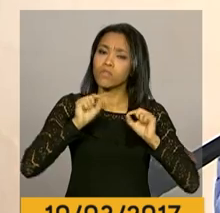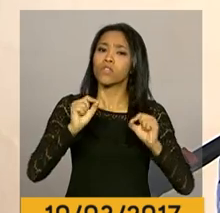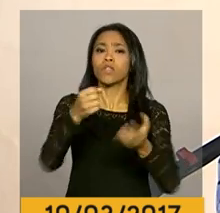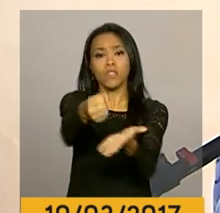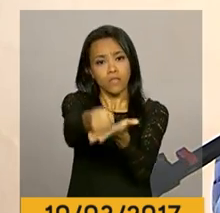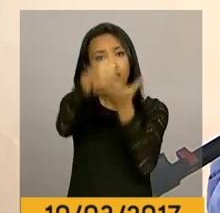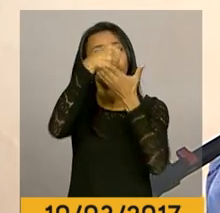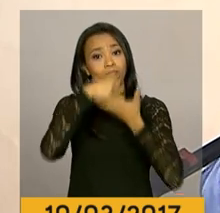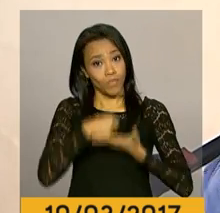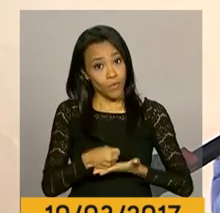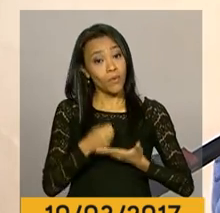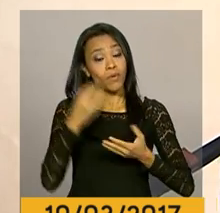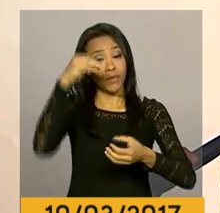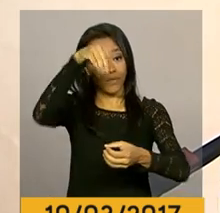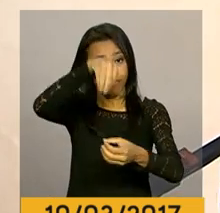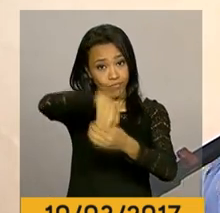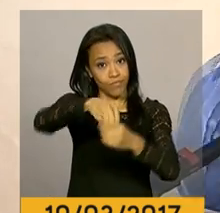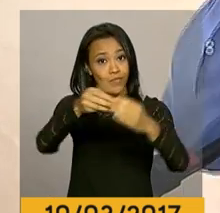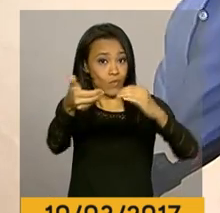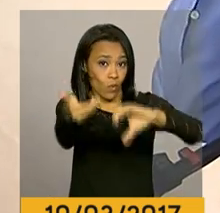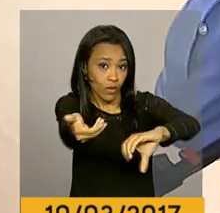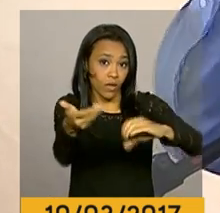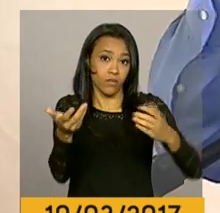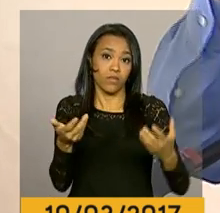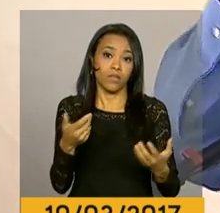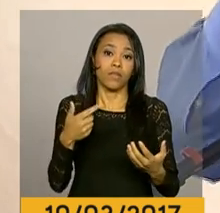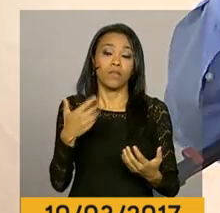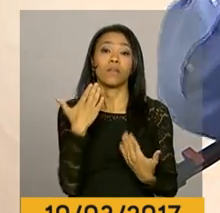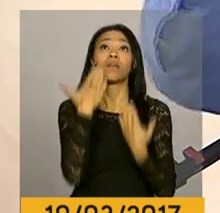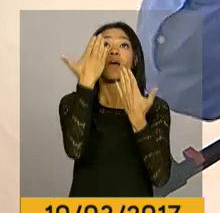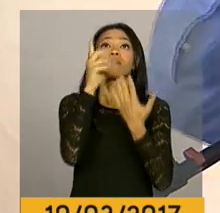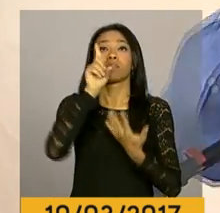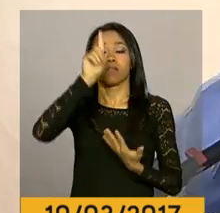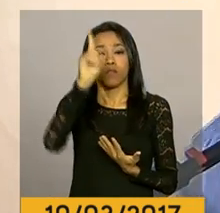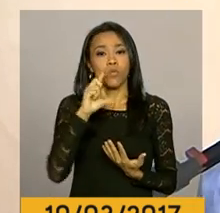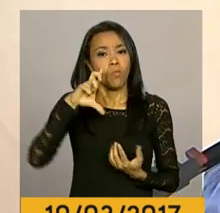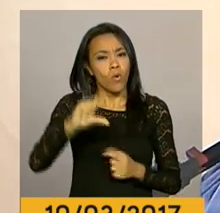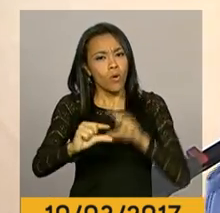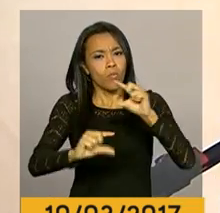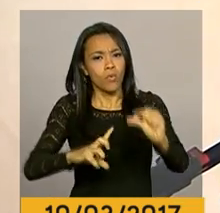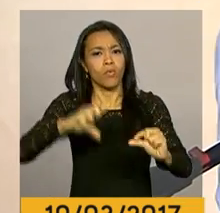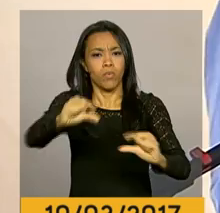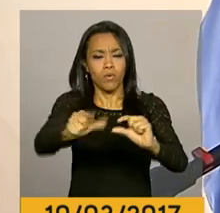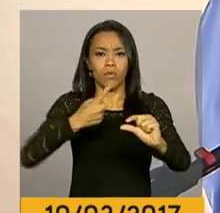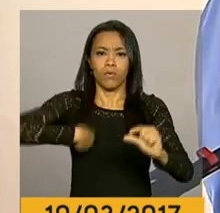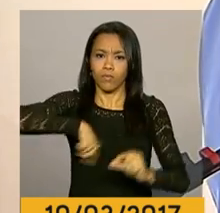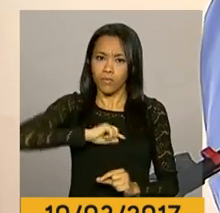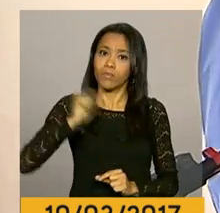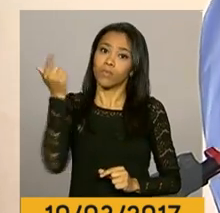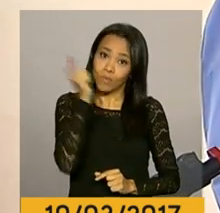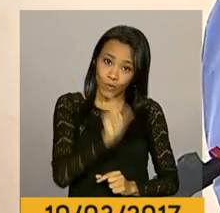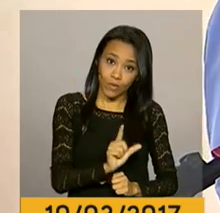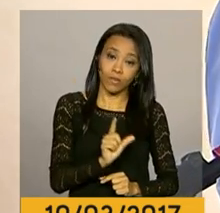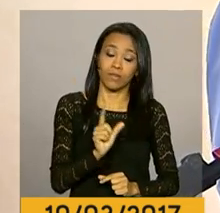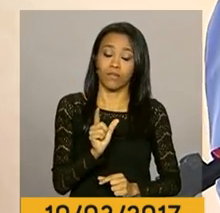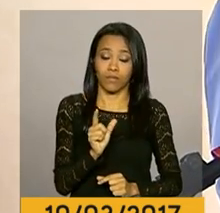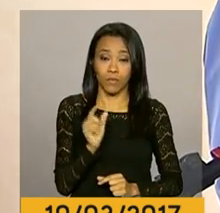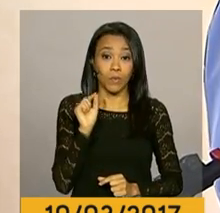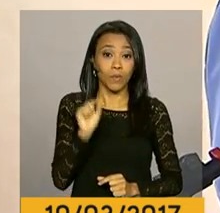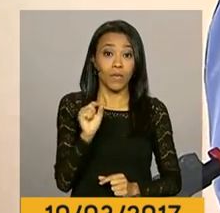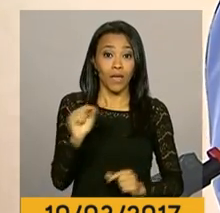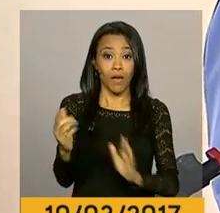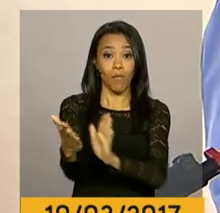a esse apoio do Congresso Nacional. E graças a Deus, pouco a pouco, nós estamos ganhando, como estamos ganhando aqui,